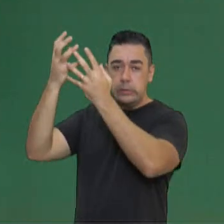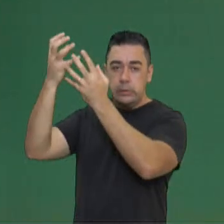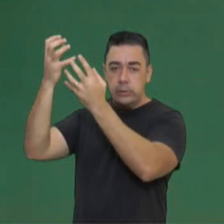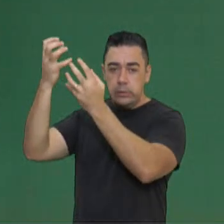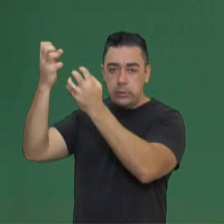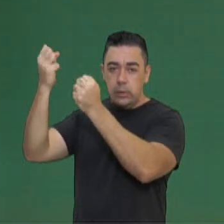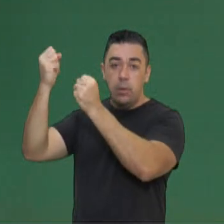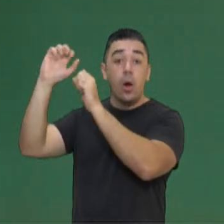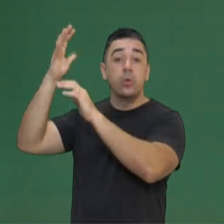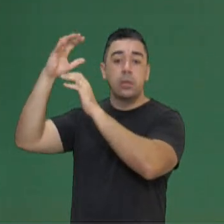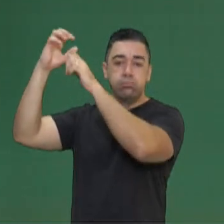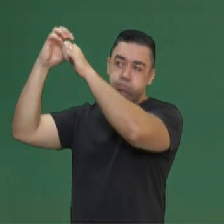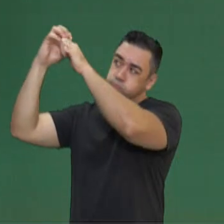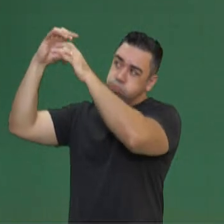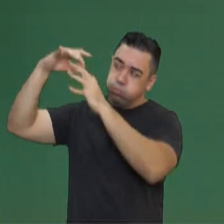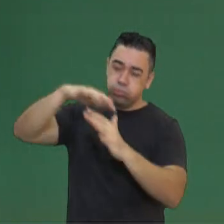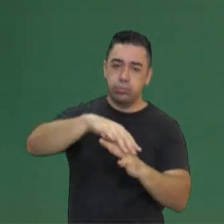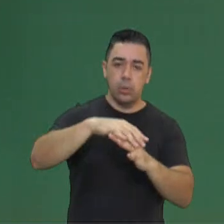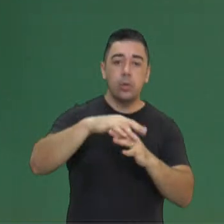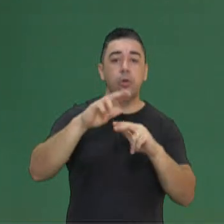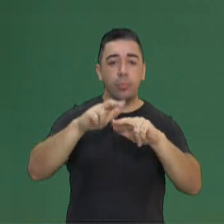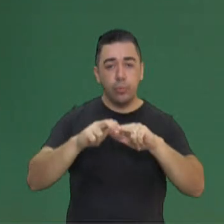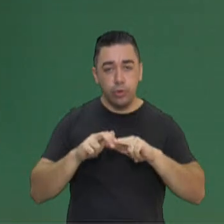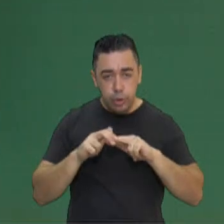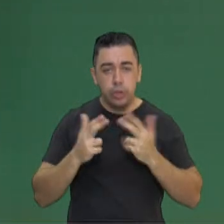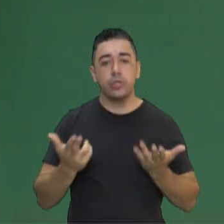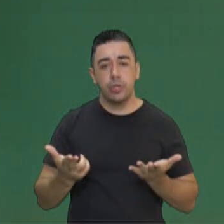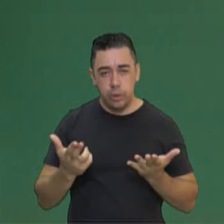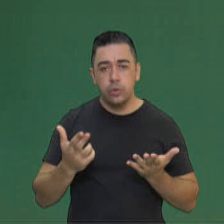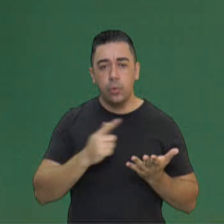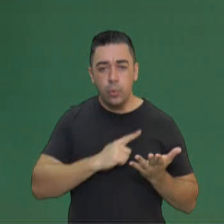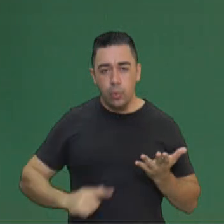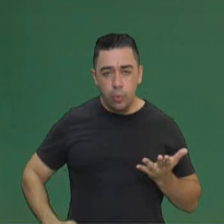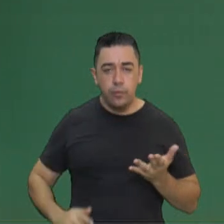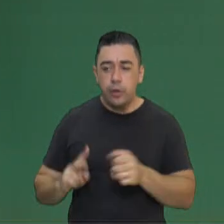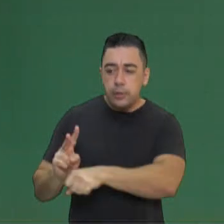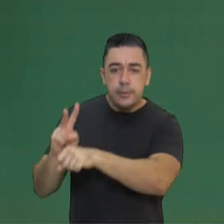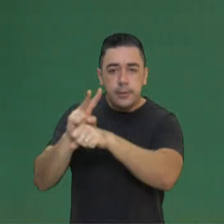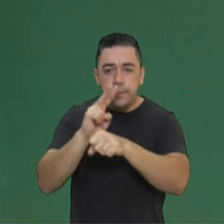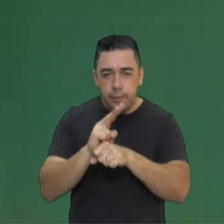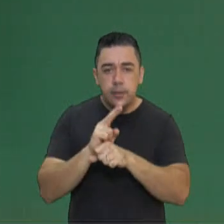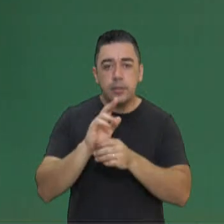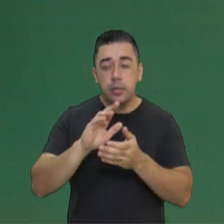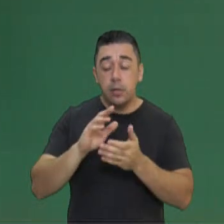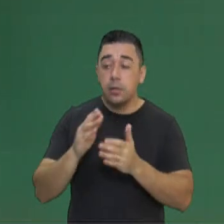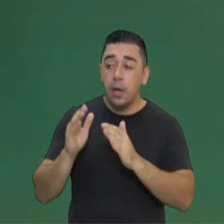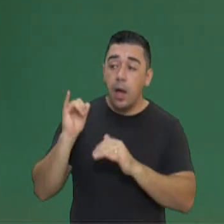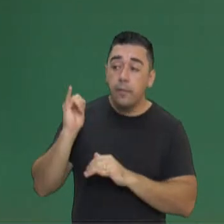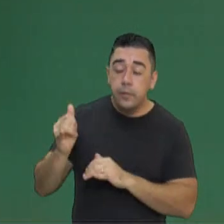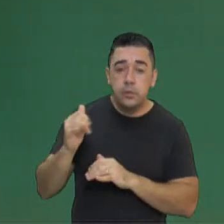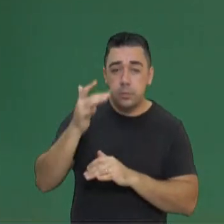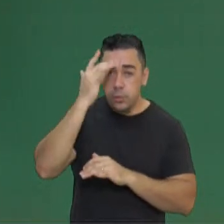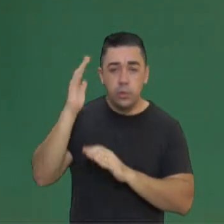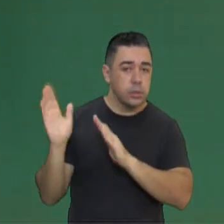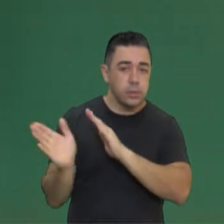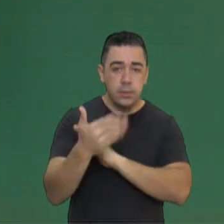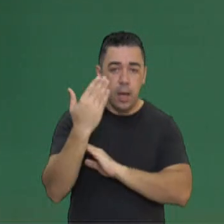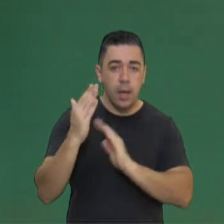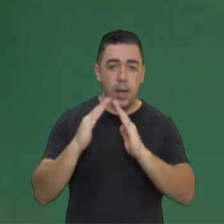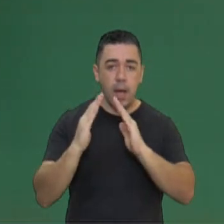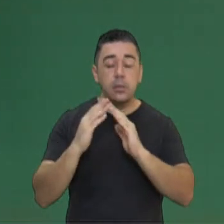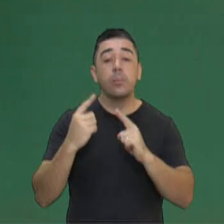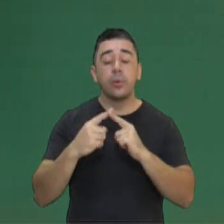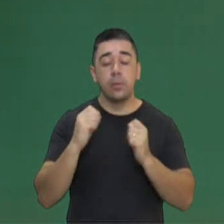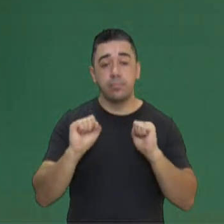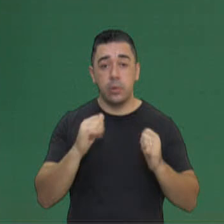a Defesa Civil, muitas vezes, vai remover essas pessoas para que elas, né, não venham a perder suas